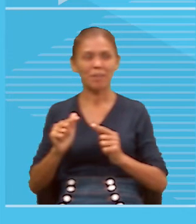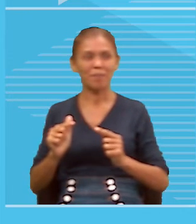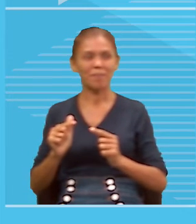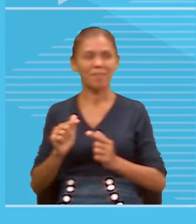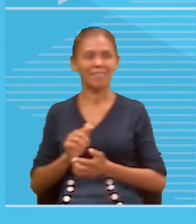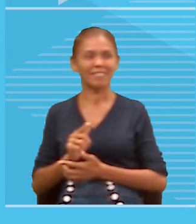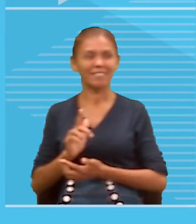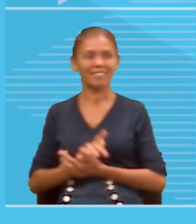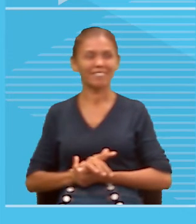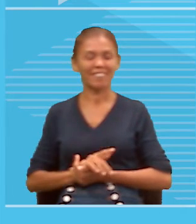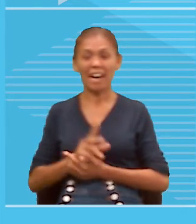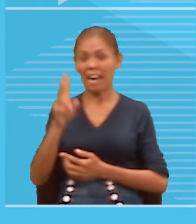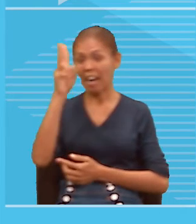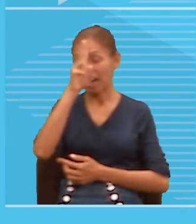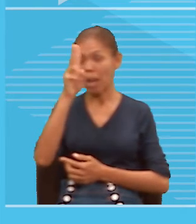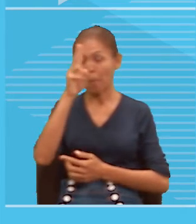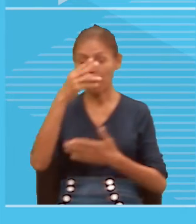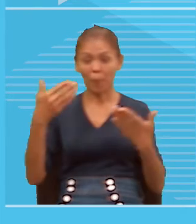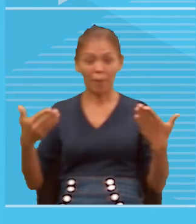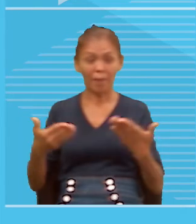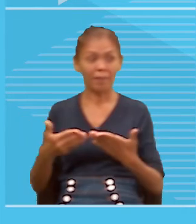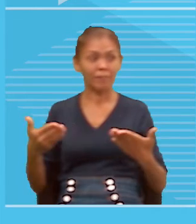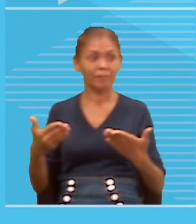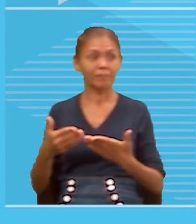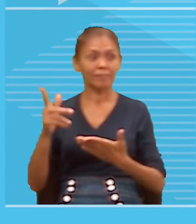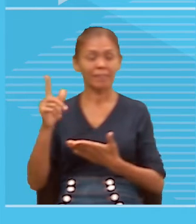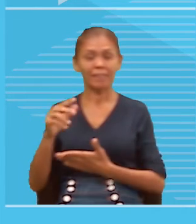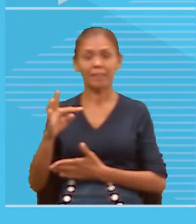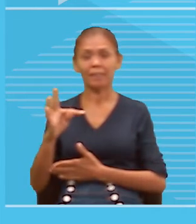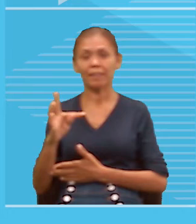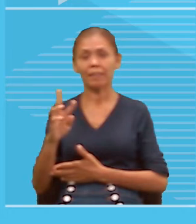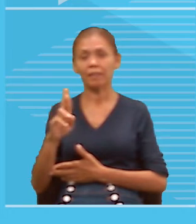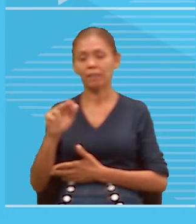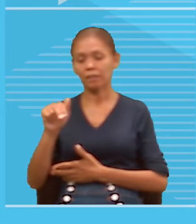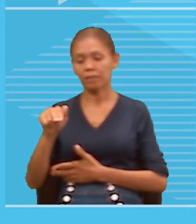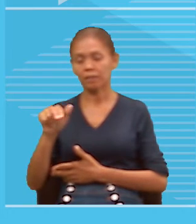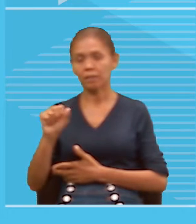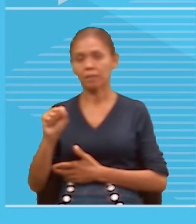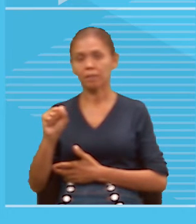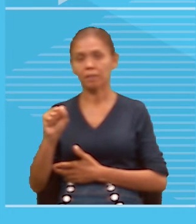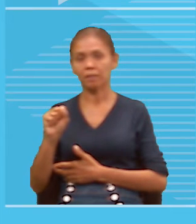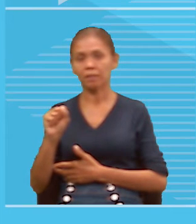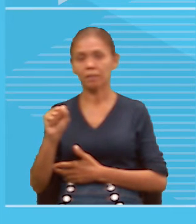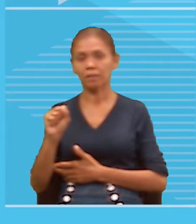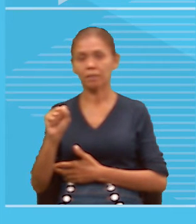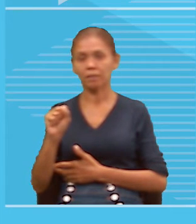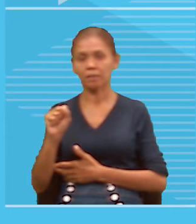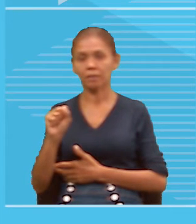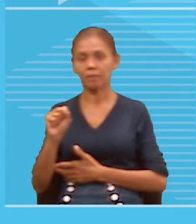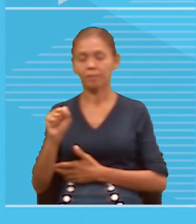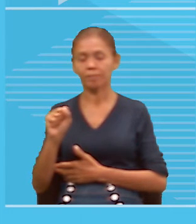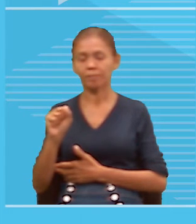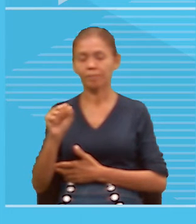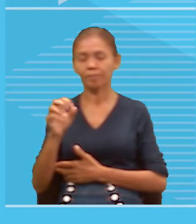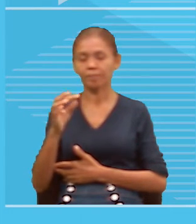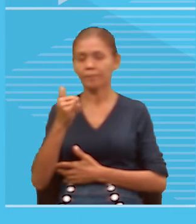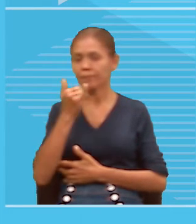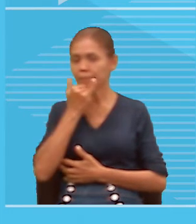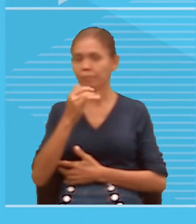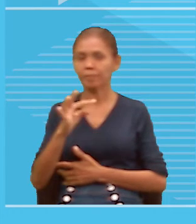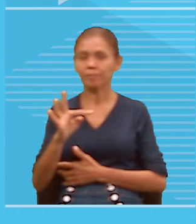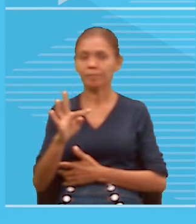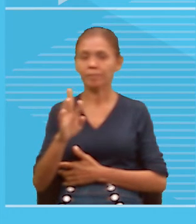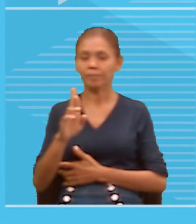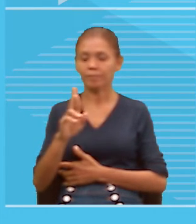ela é maravilhosa e aí eu me lembrei que eu falei da transgenia né para refazer o mamute ou mamute pequenino queria